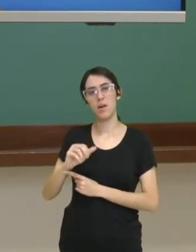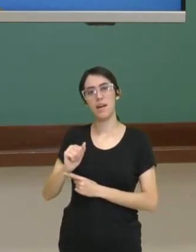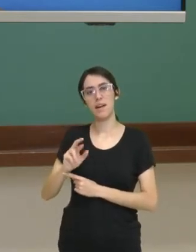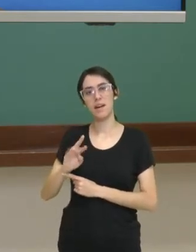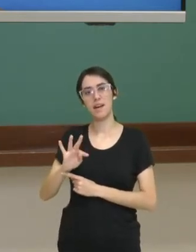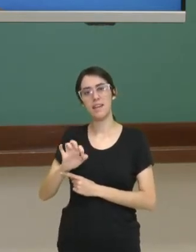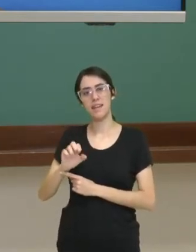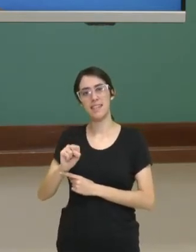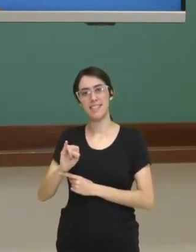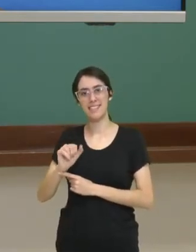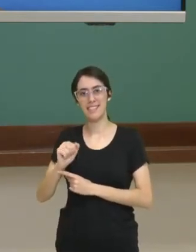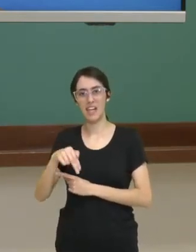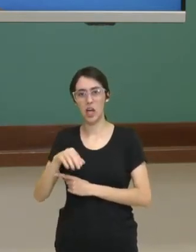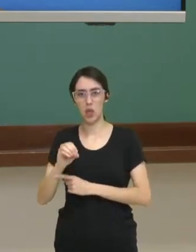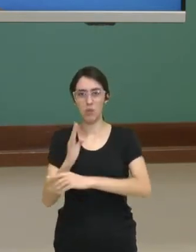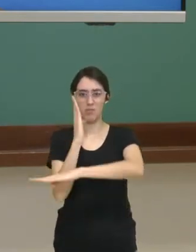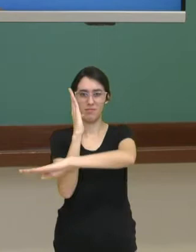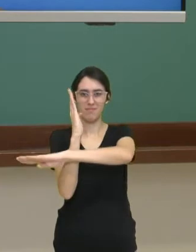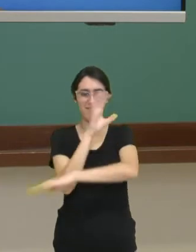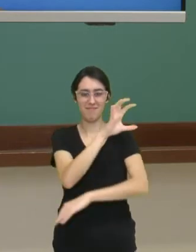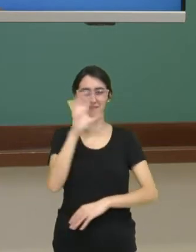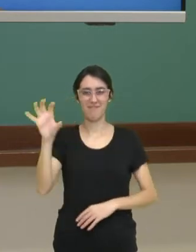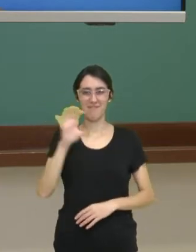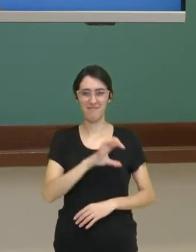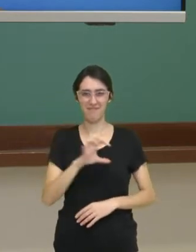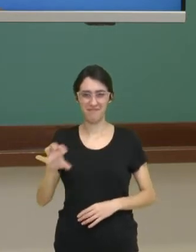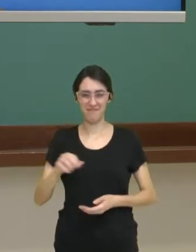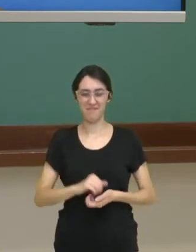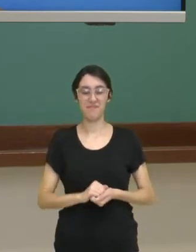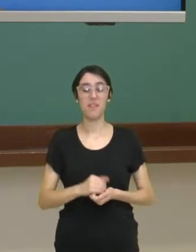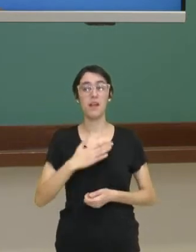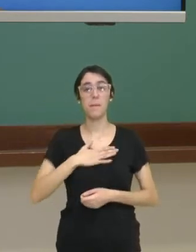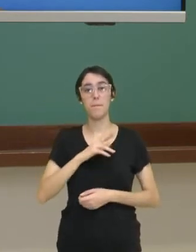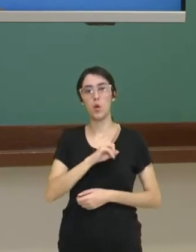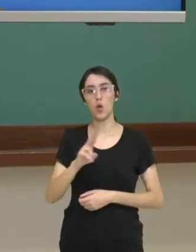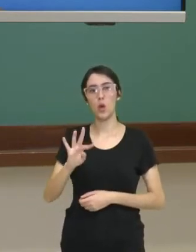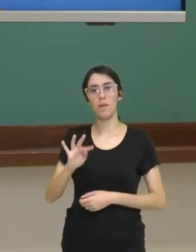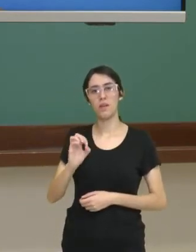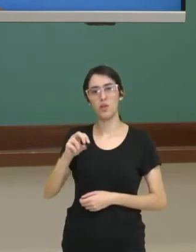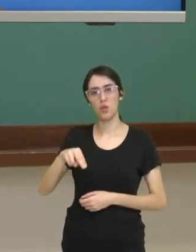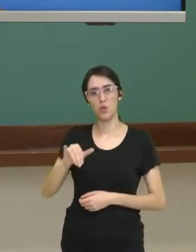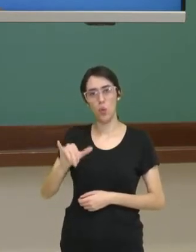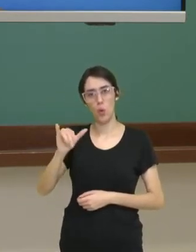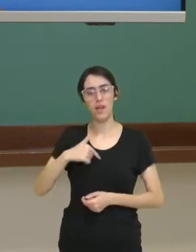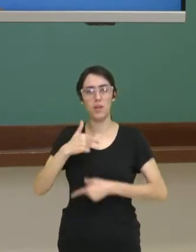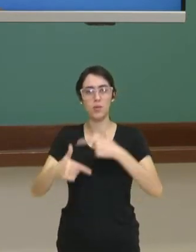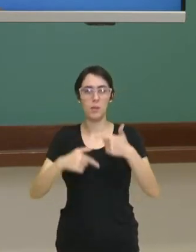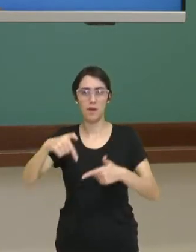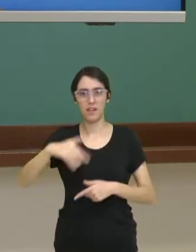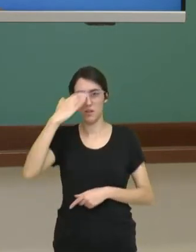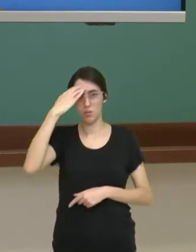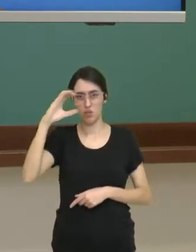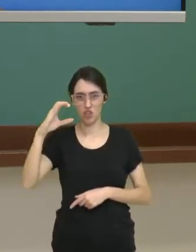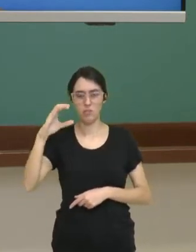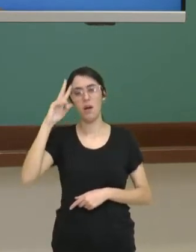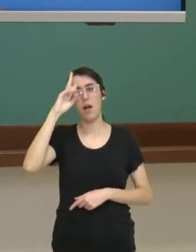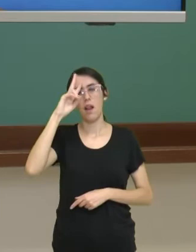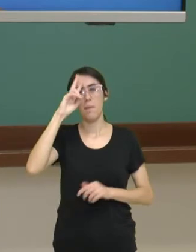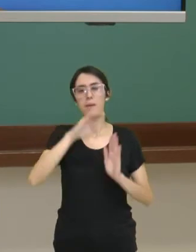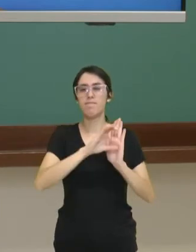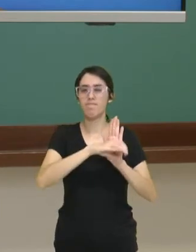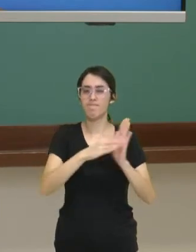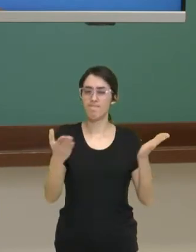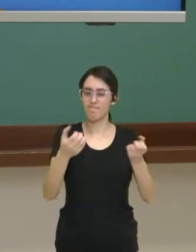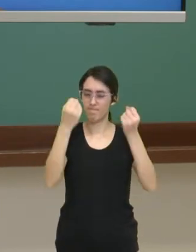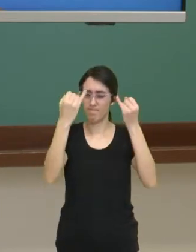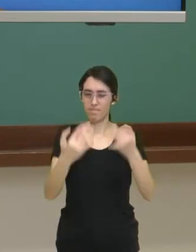professor Tony, trabalho aqui em Curitiba, no Colégio Estadual do Paraná, e vamos lá relembrar esse conceito tão fundamental